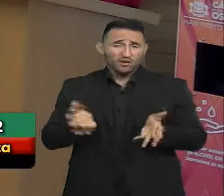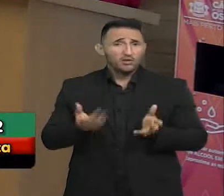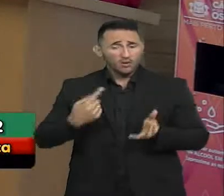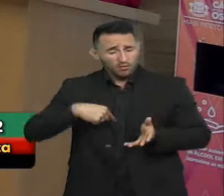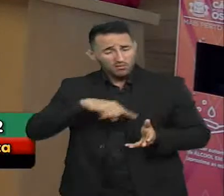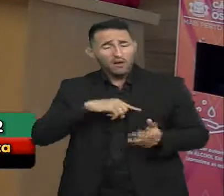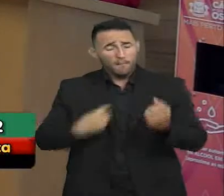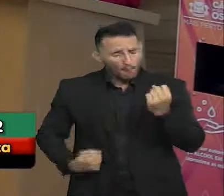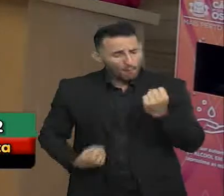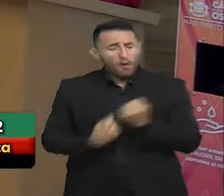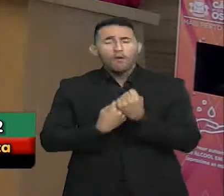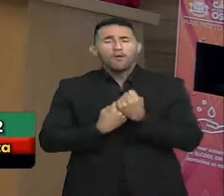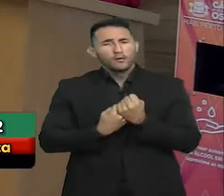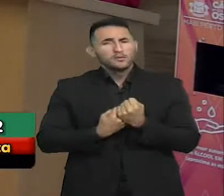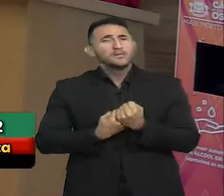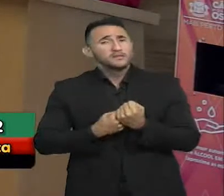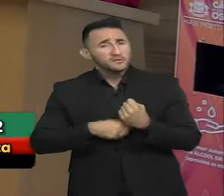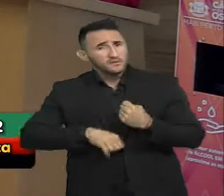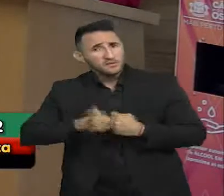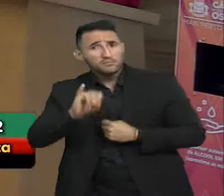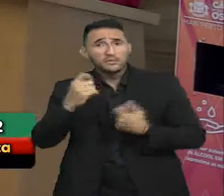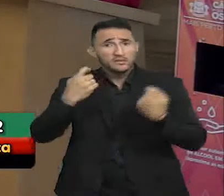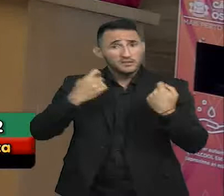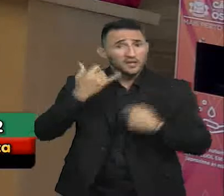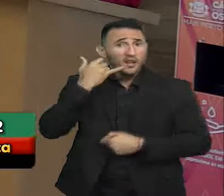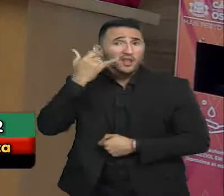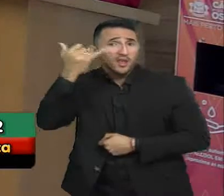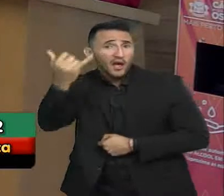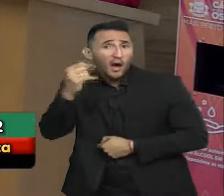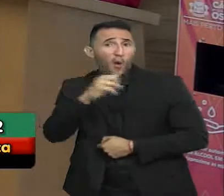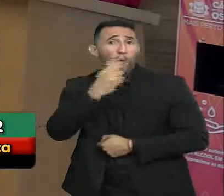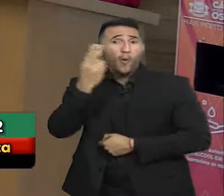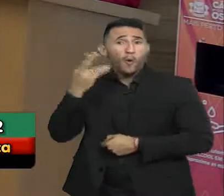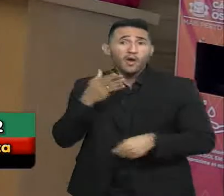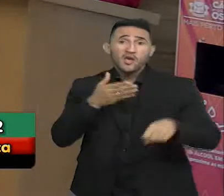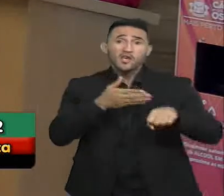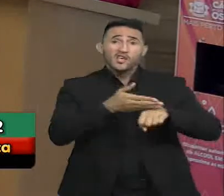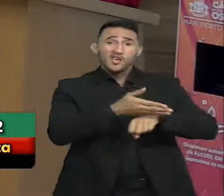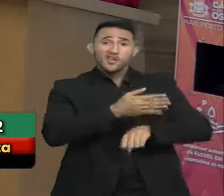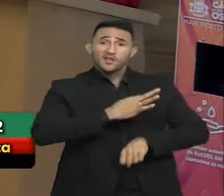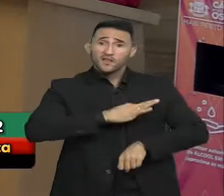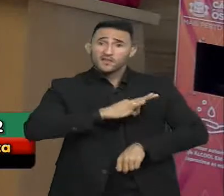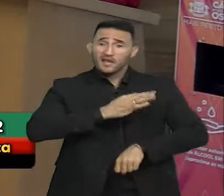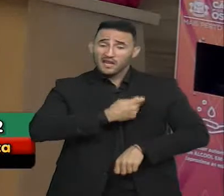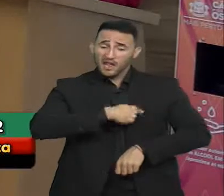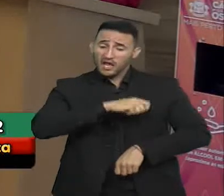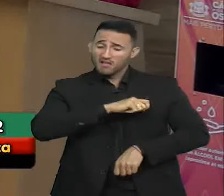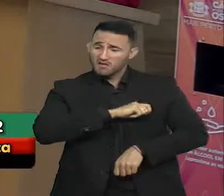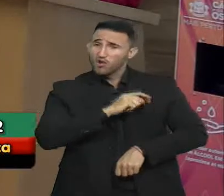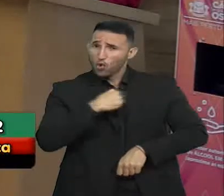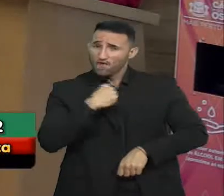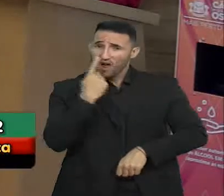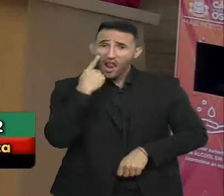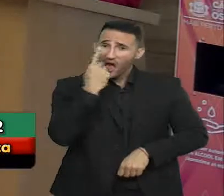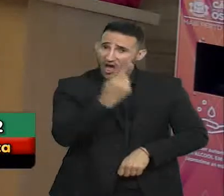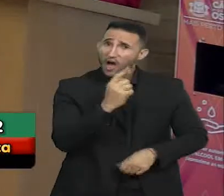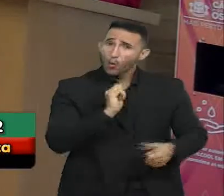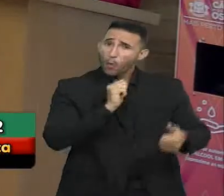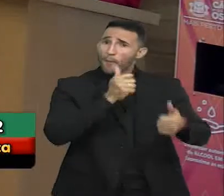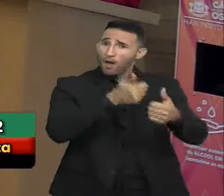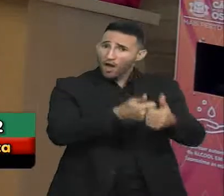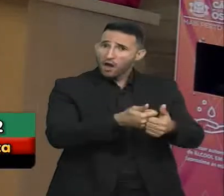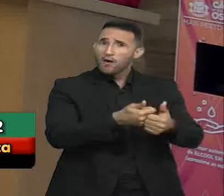apoiamos quando tem necessidade de ligar ou ir na delegacia acompanhar, a gente vai. E este